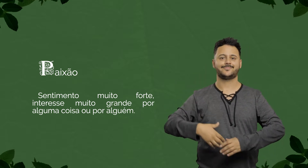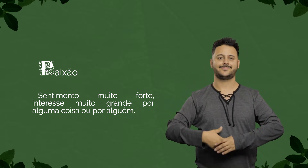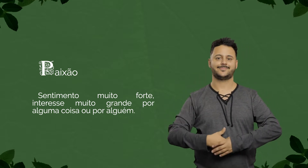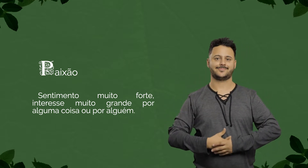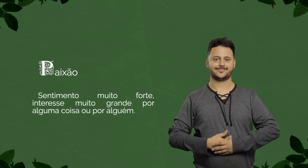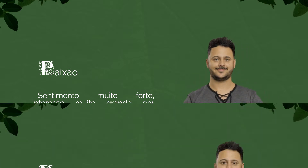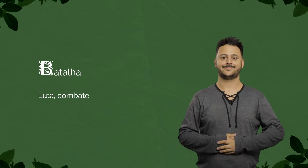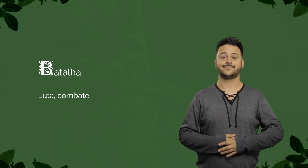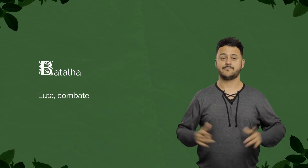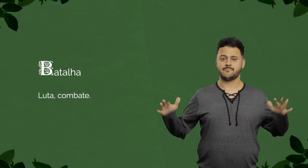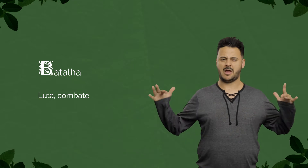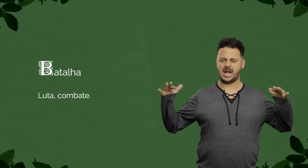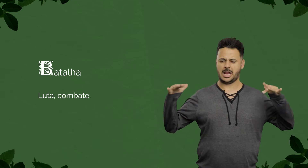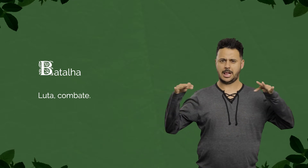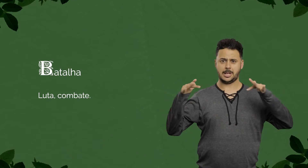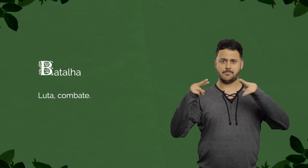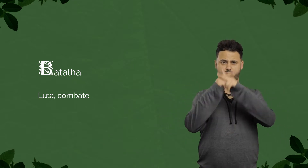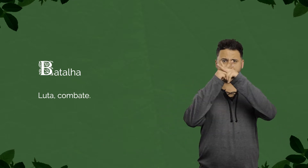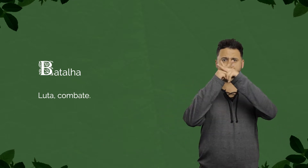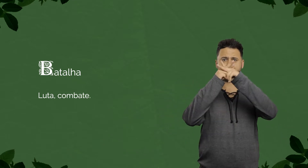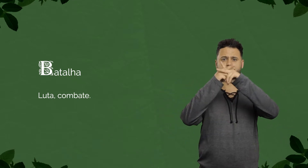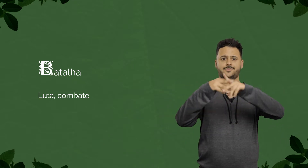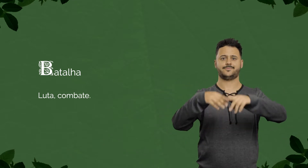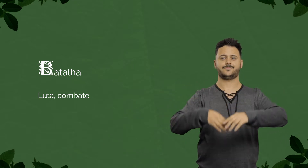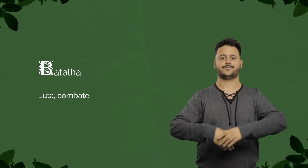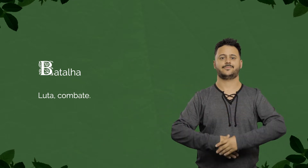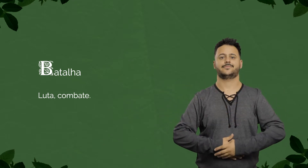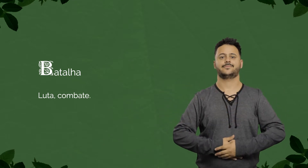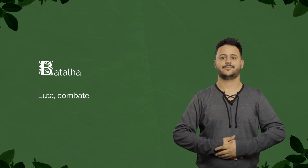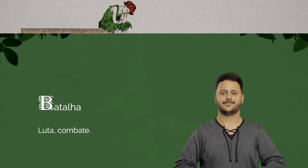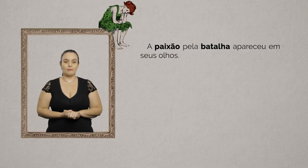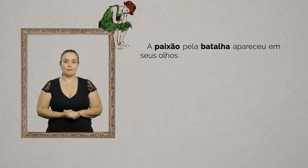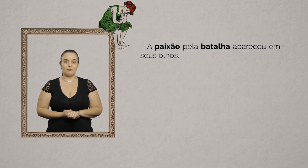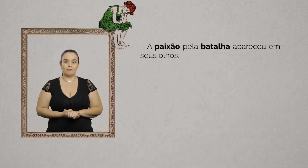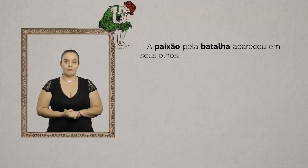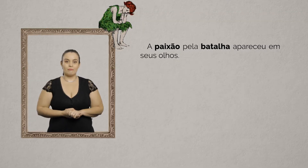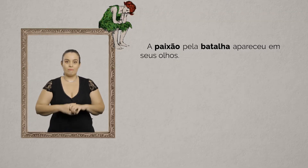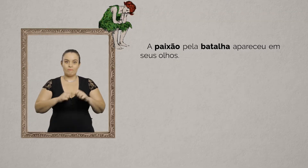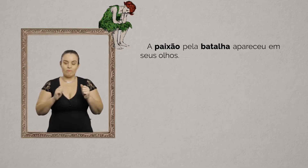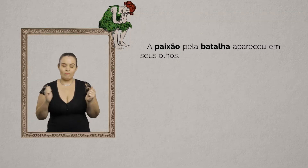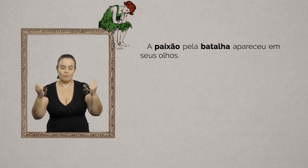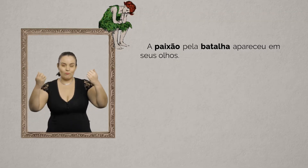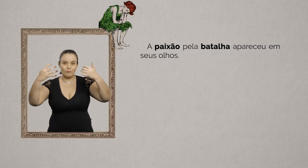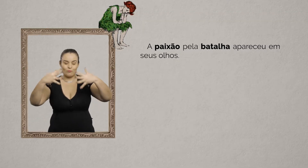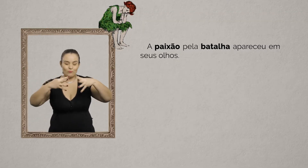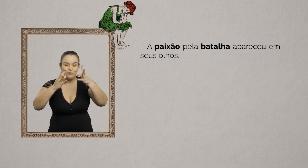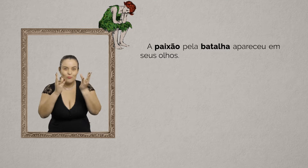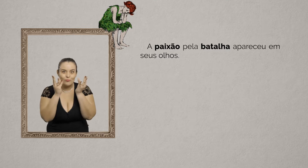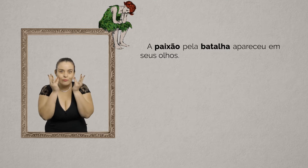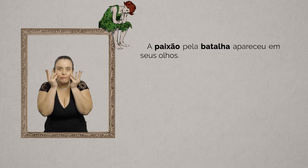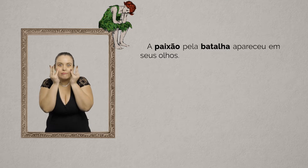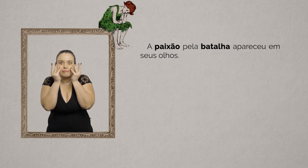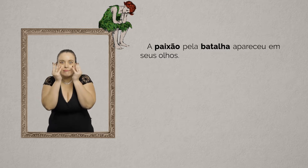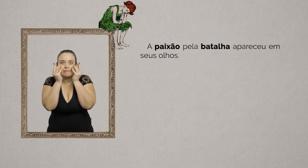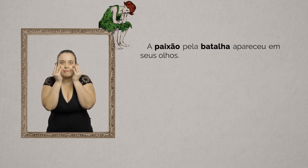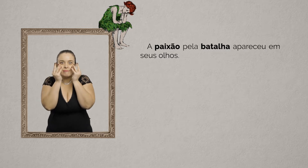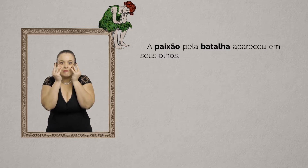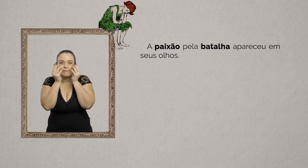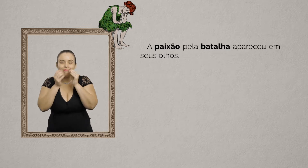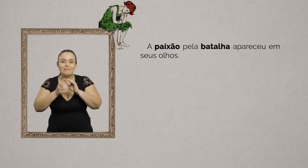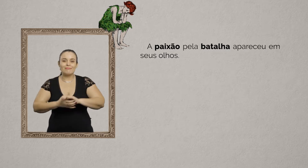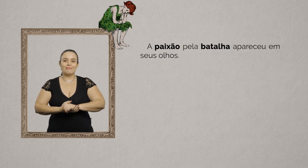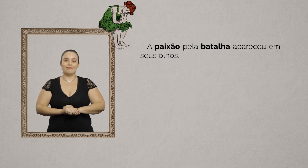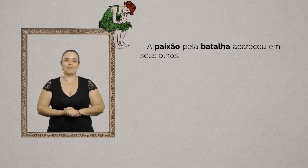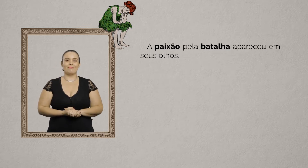alguém. Batalha. Luta, combate. A paixão pela batalha apareceu em